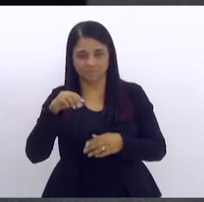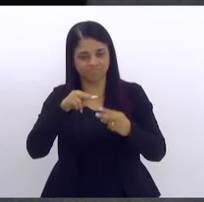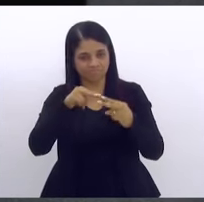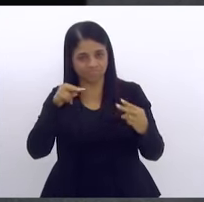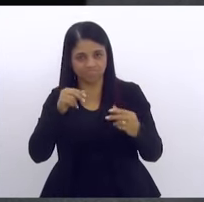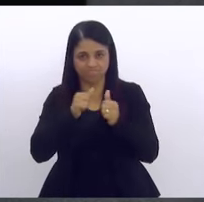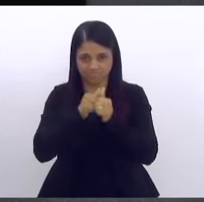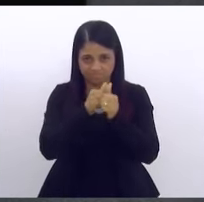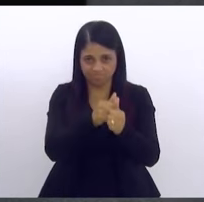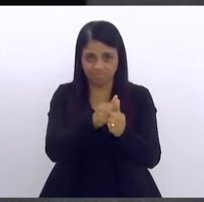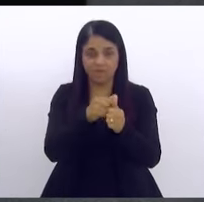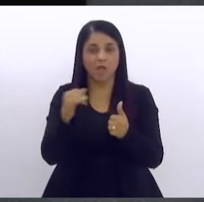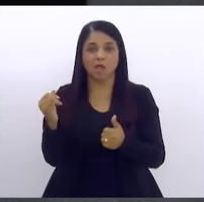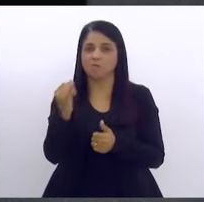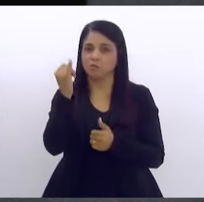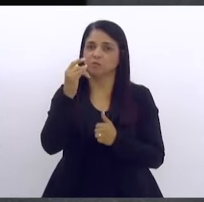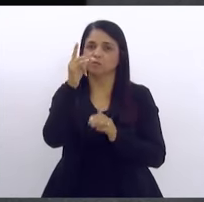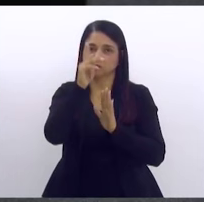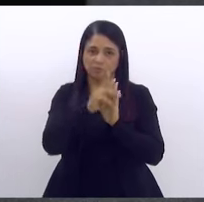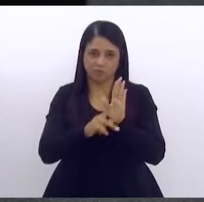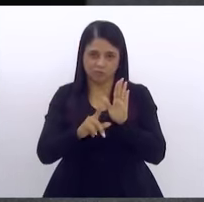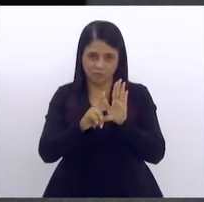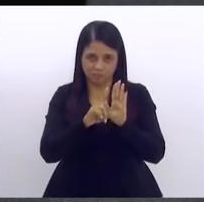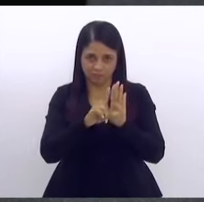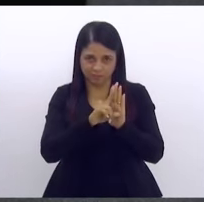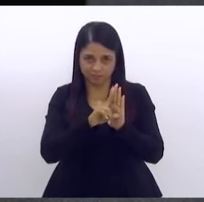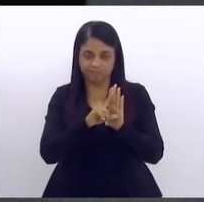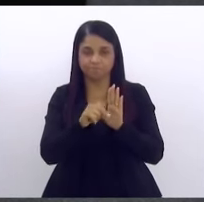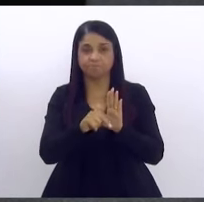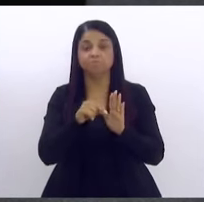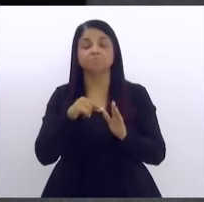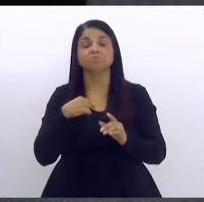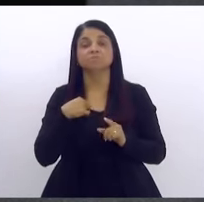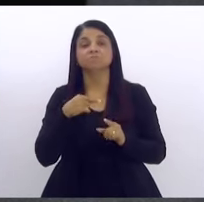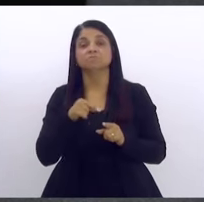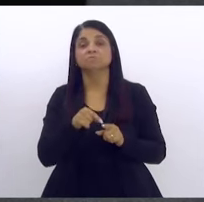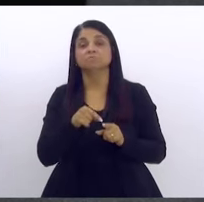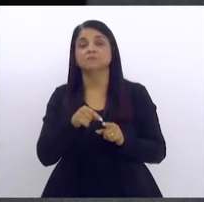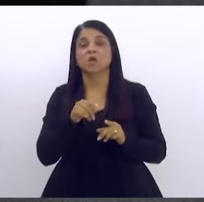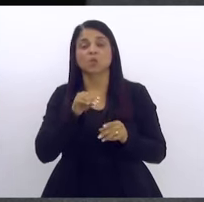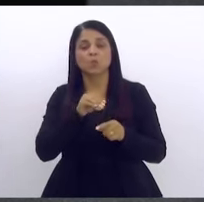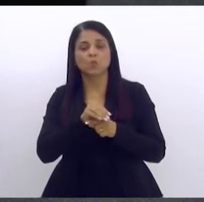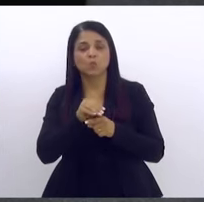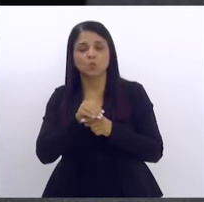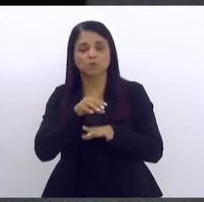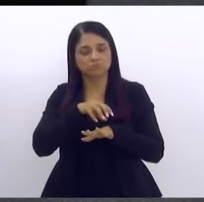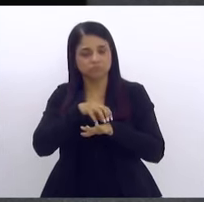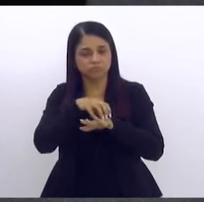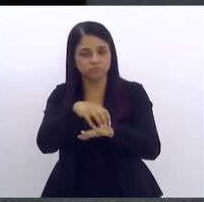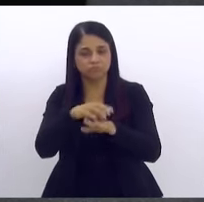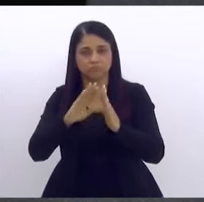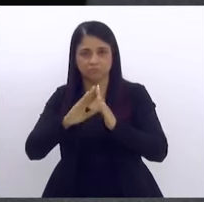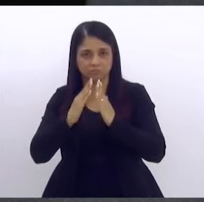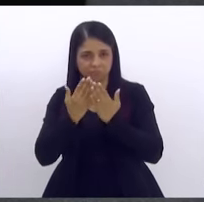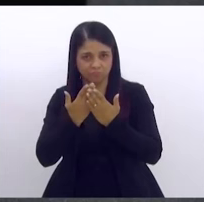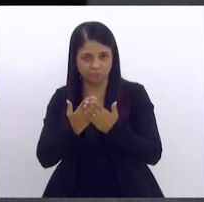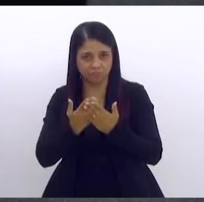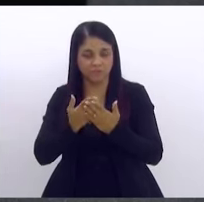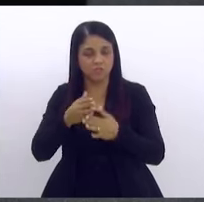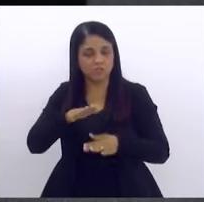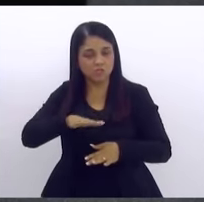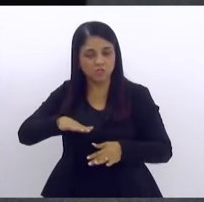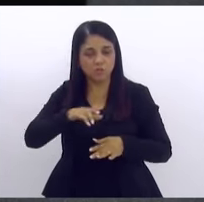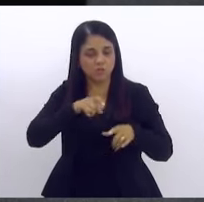online, pela importância desse projeto. Esse projeto é um projeto que cuida do transporte escolar, sobretudo na zona